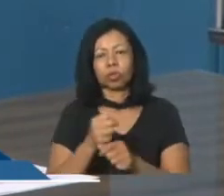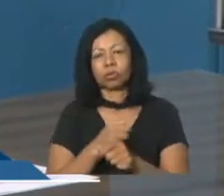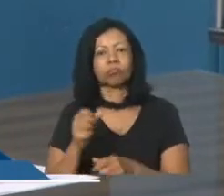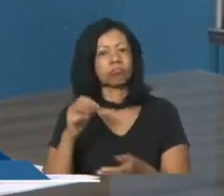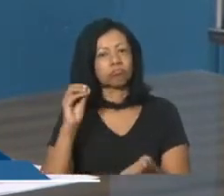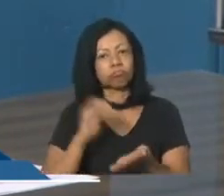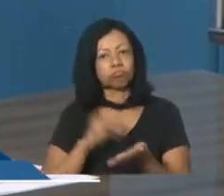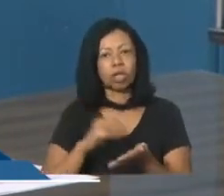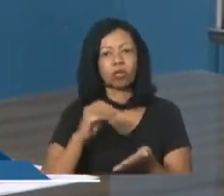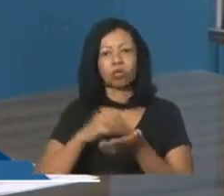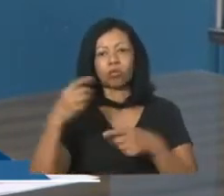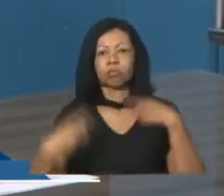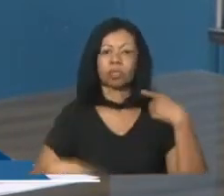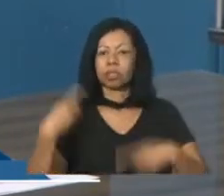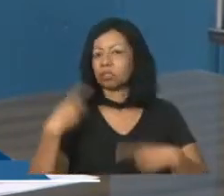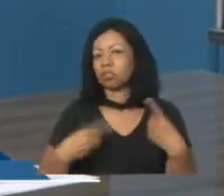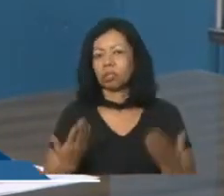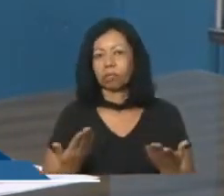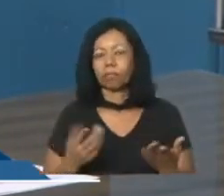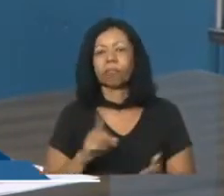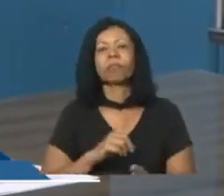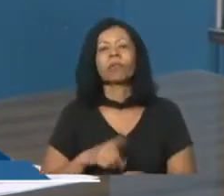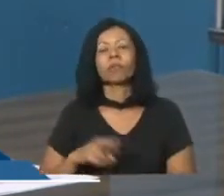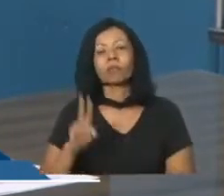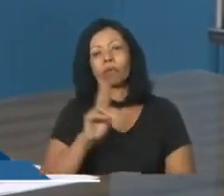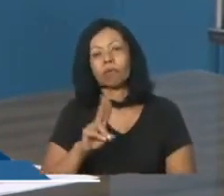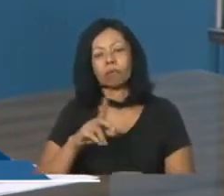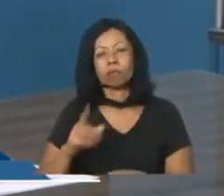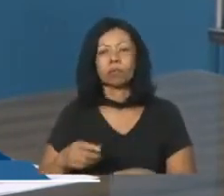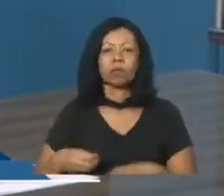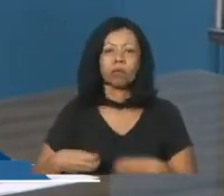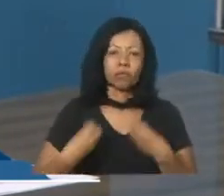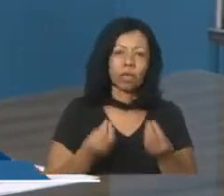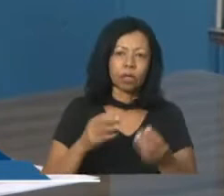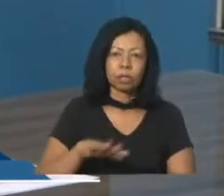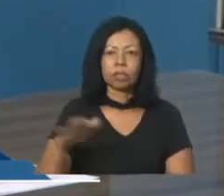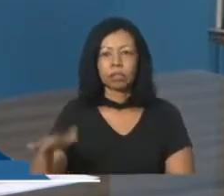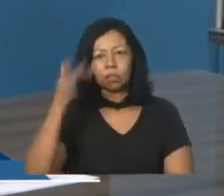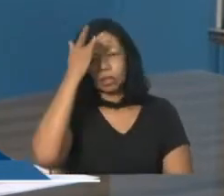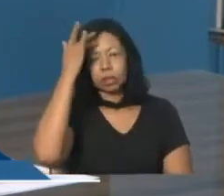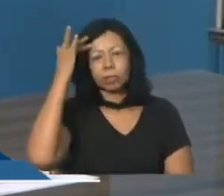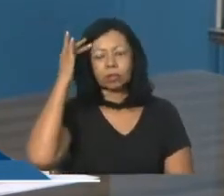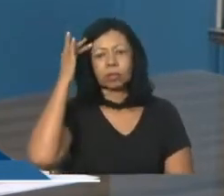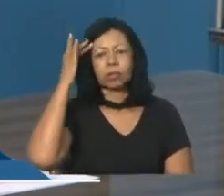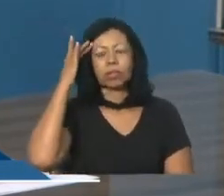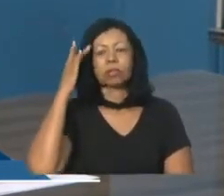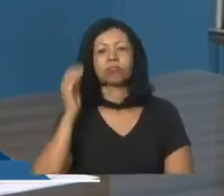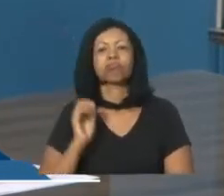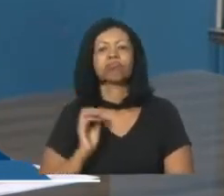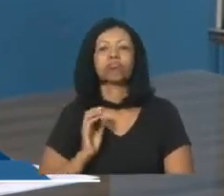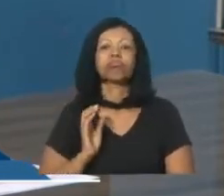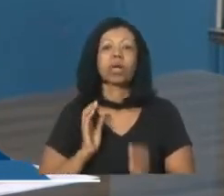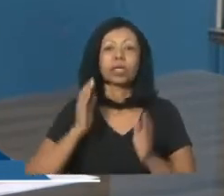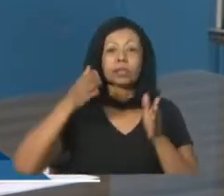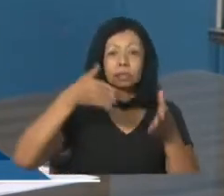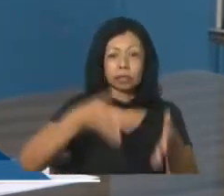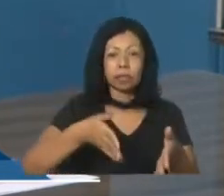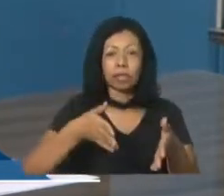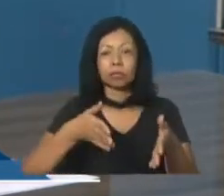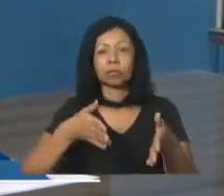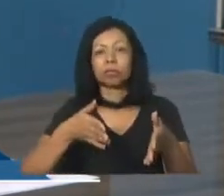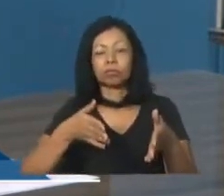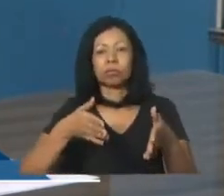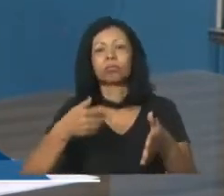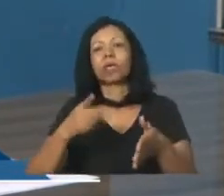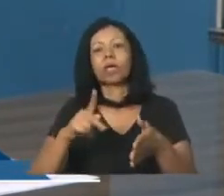falhou. Não ofertaram a essas crianças, a essas pessoas, o acesso ao